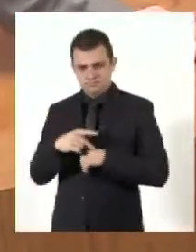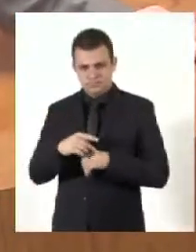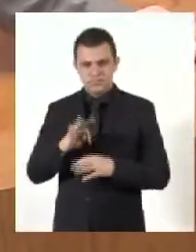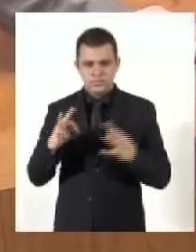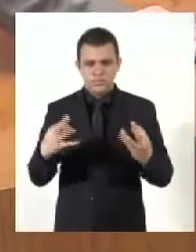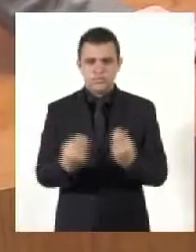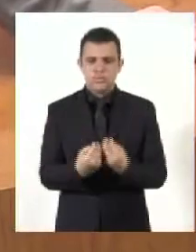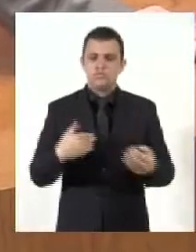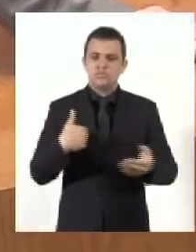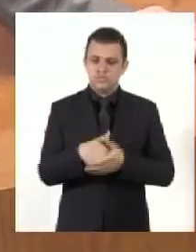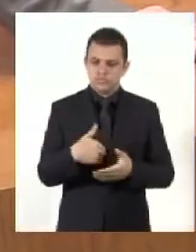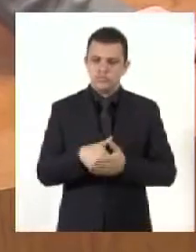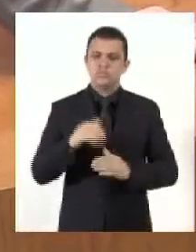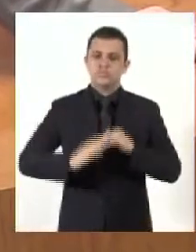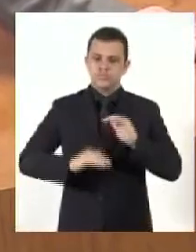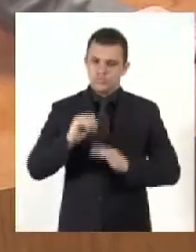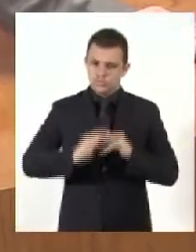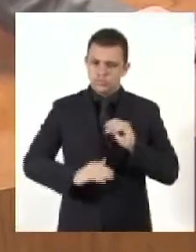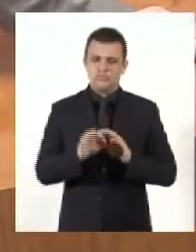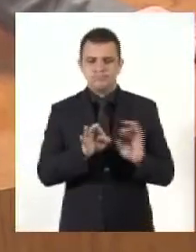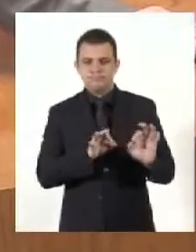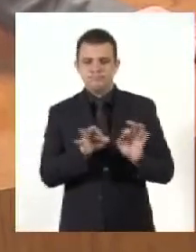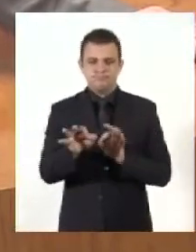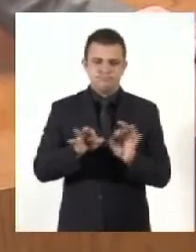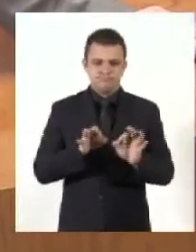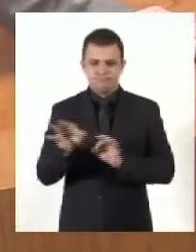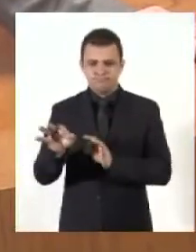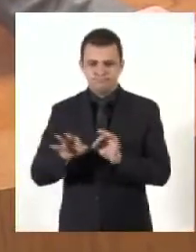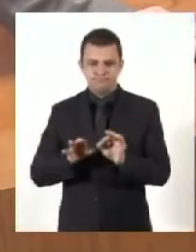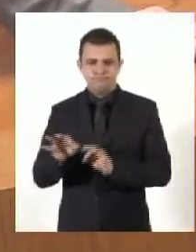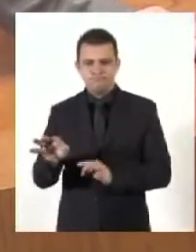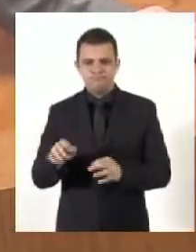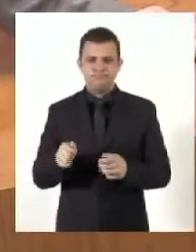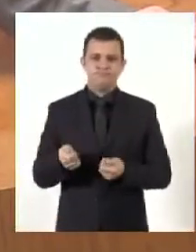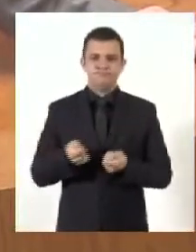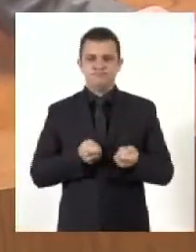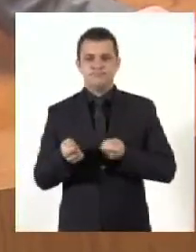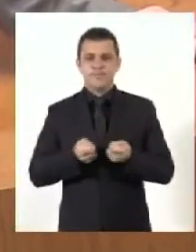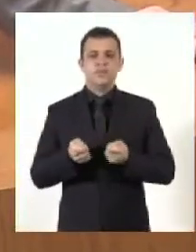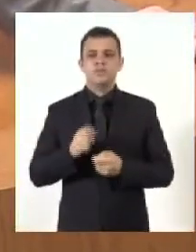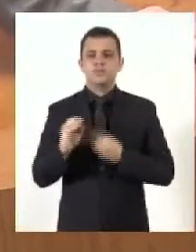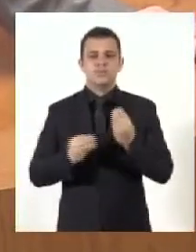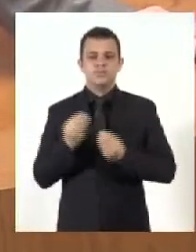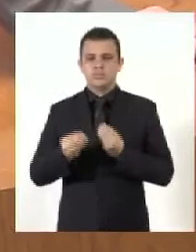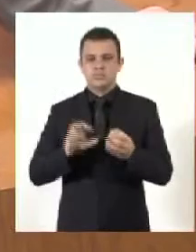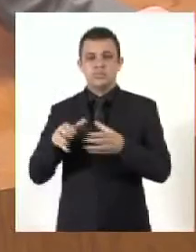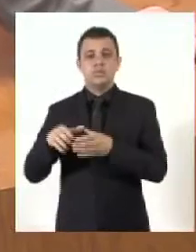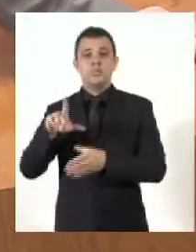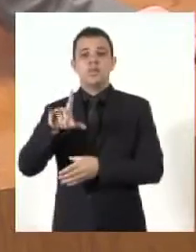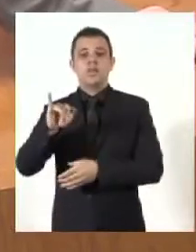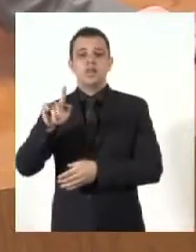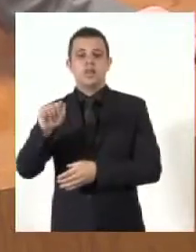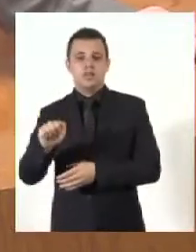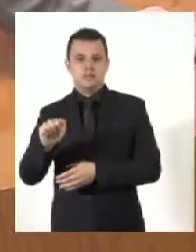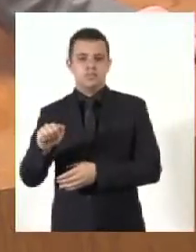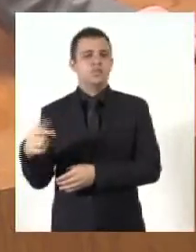o futebol profissional é organizado e controlado por ligas, e não por